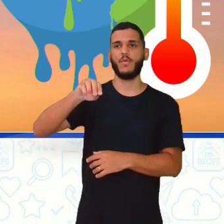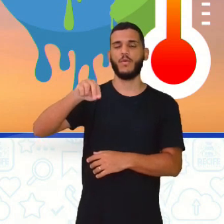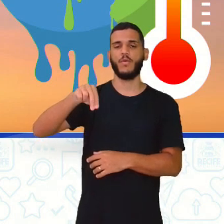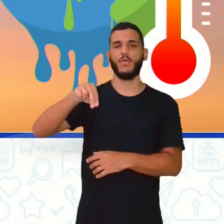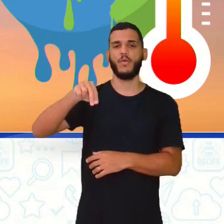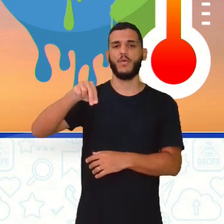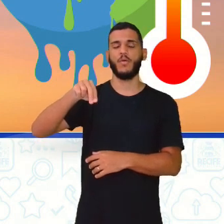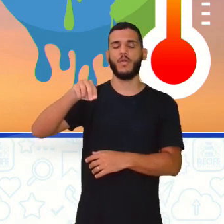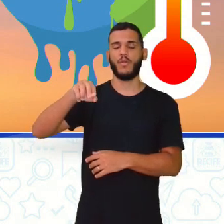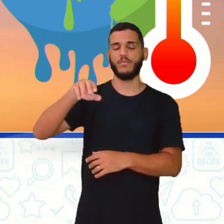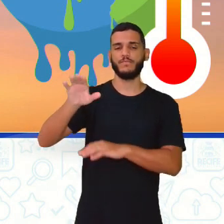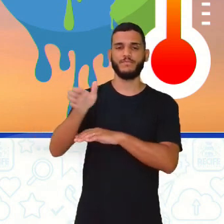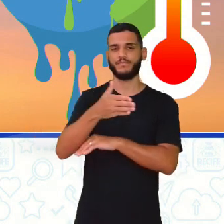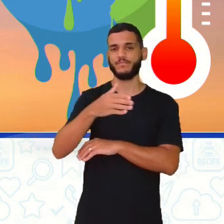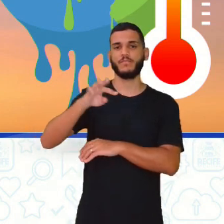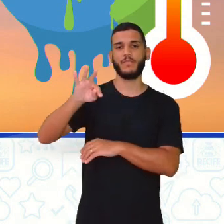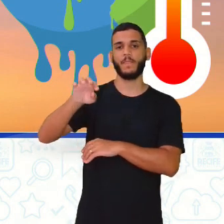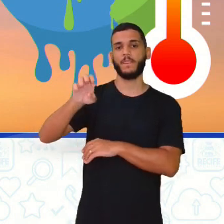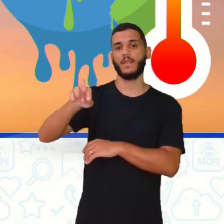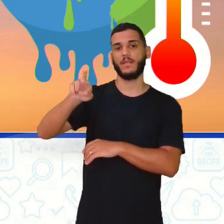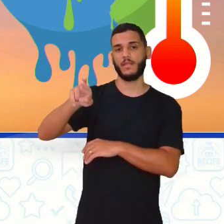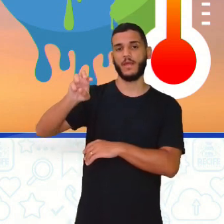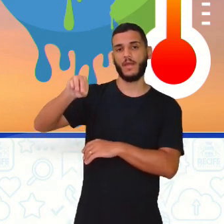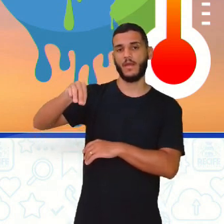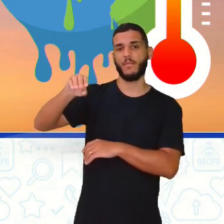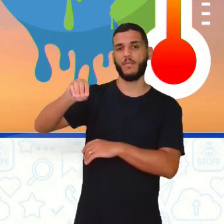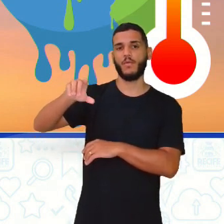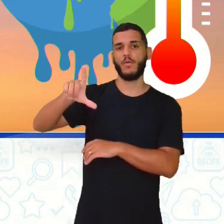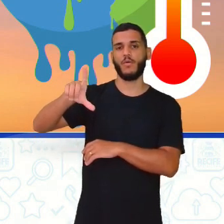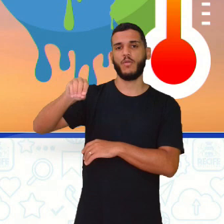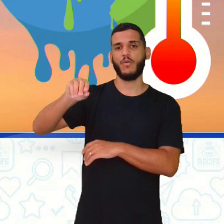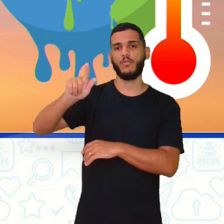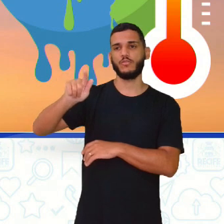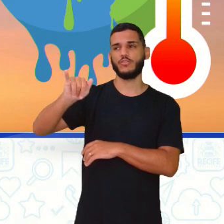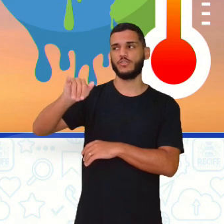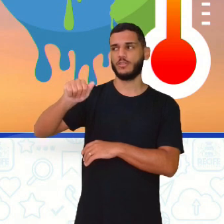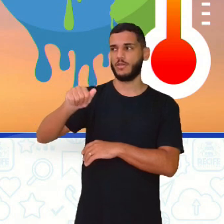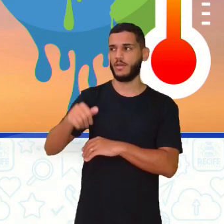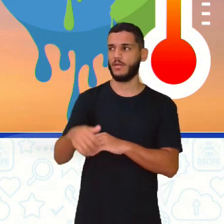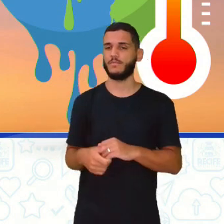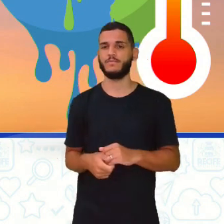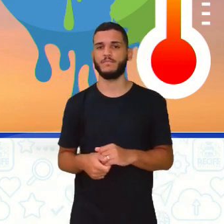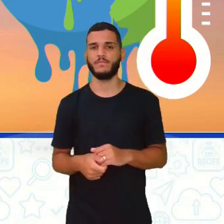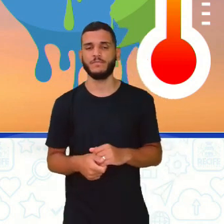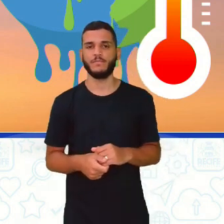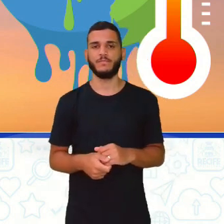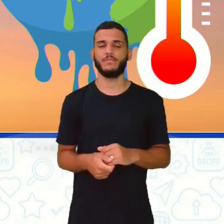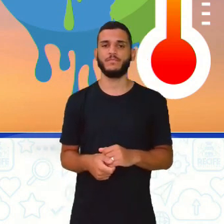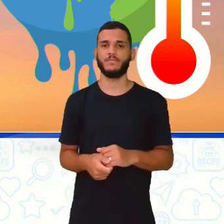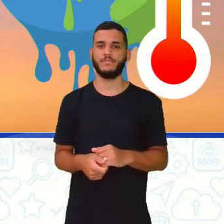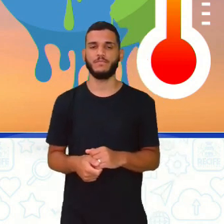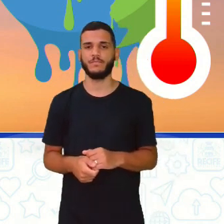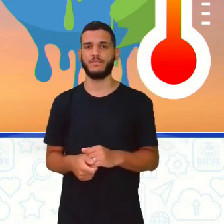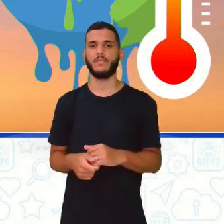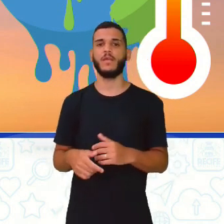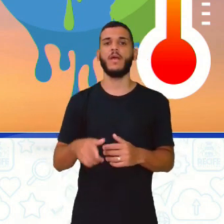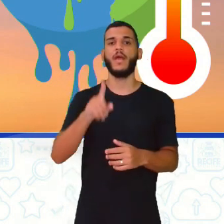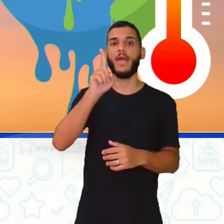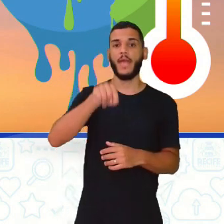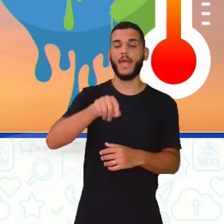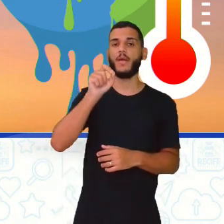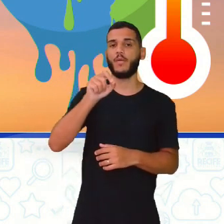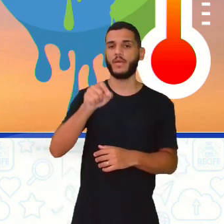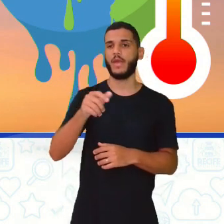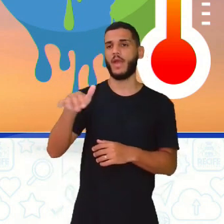Observaram, pessoal, o que é termologia? Leiam comigo agora. Vamos lá? É a parte da